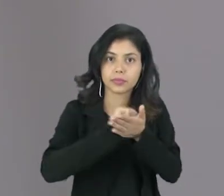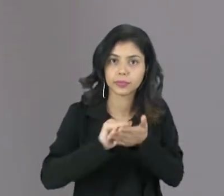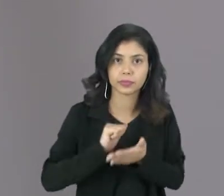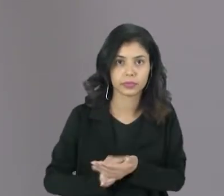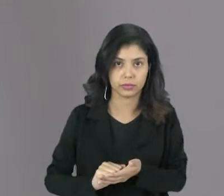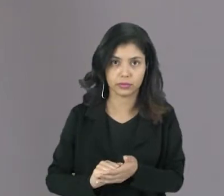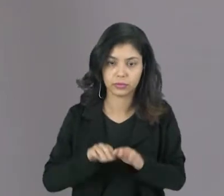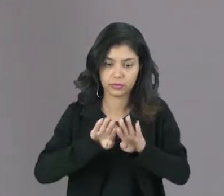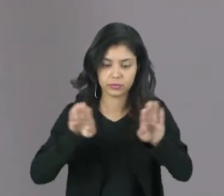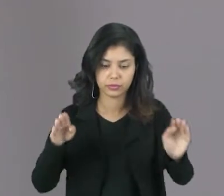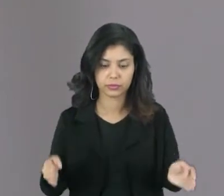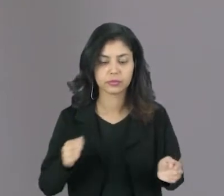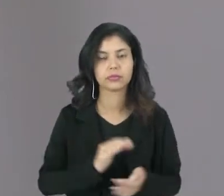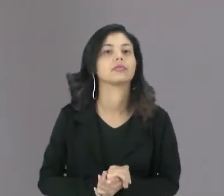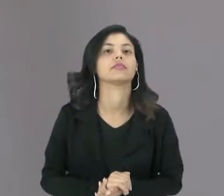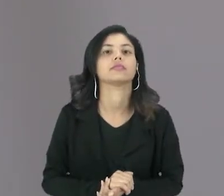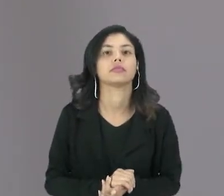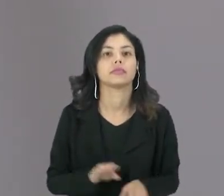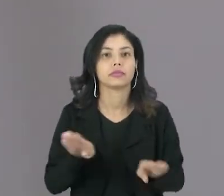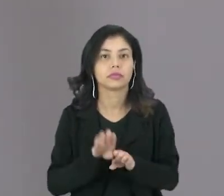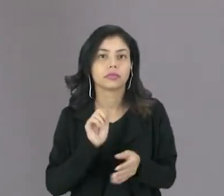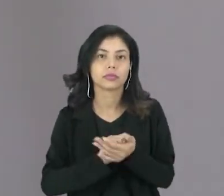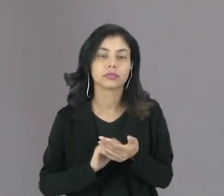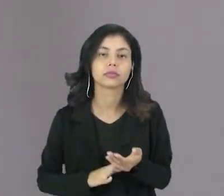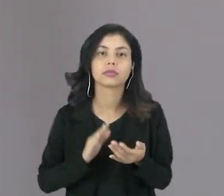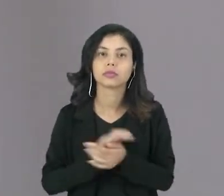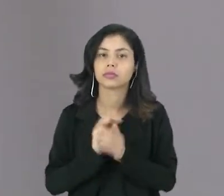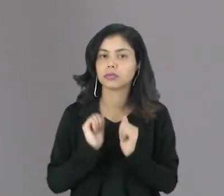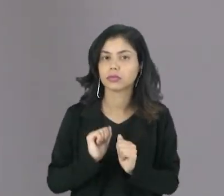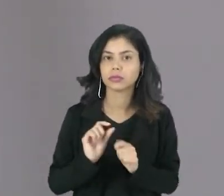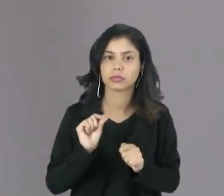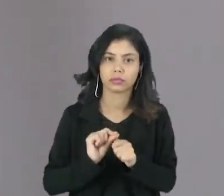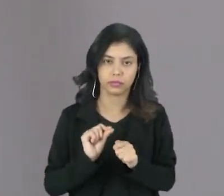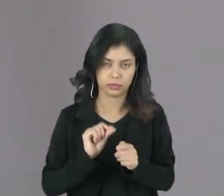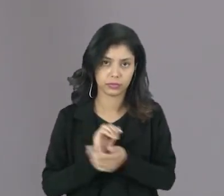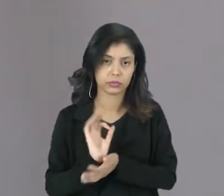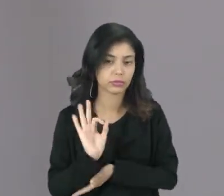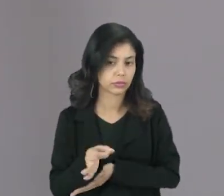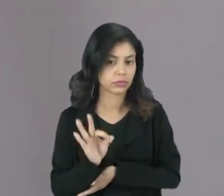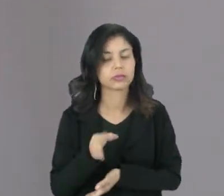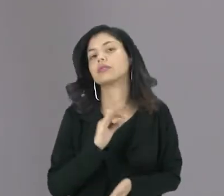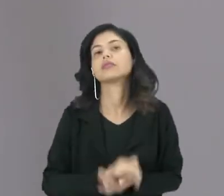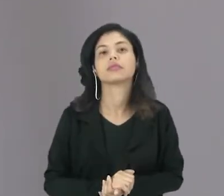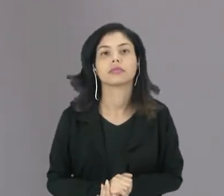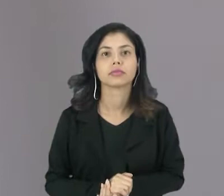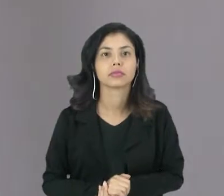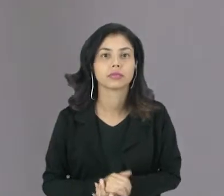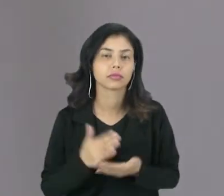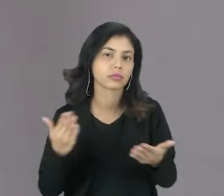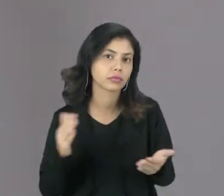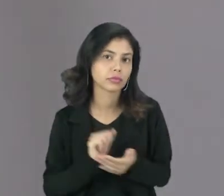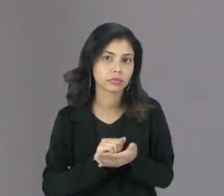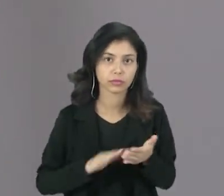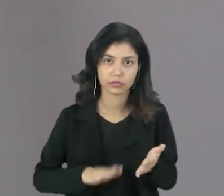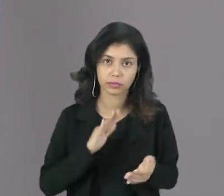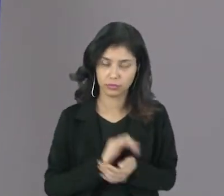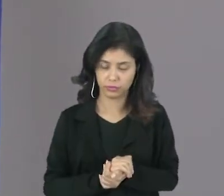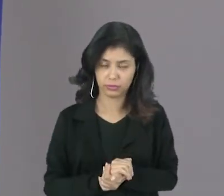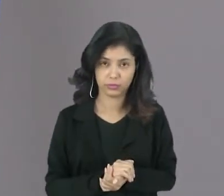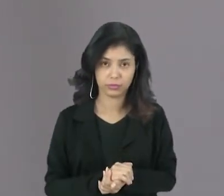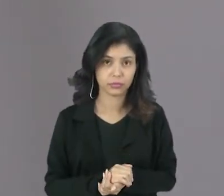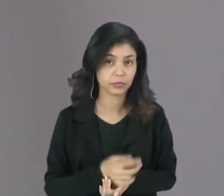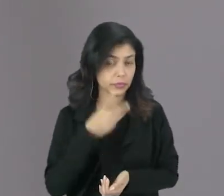limpando a mesa é uma atividade em que vocês podem fazer com certeza vocês podem fazer esta atividade